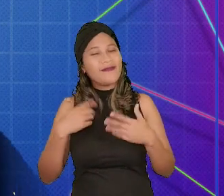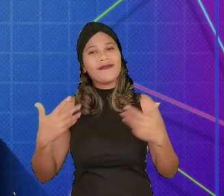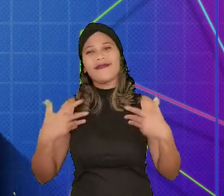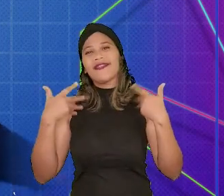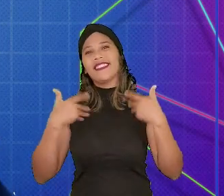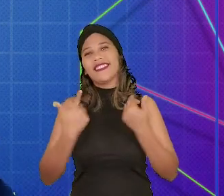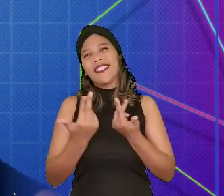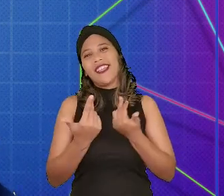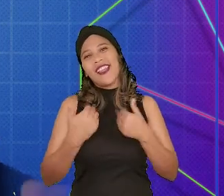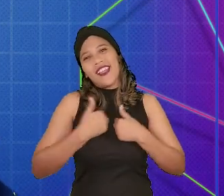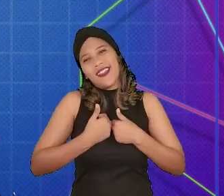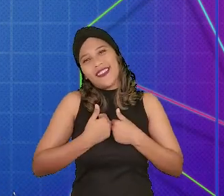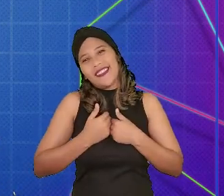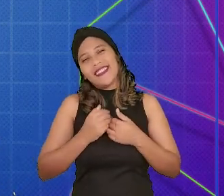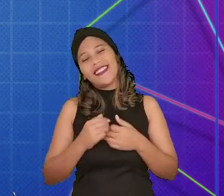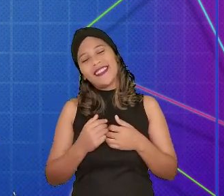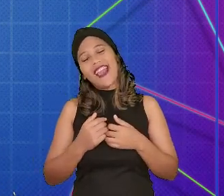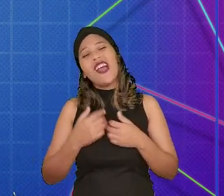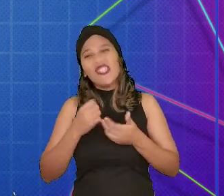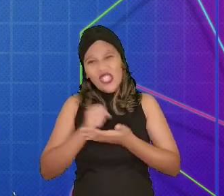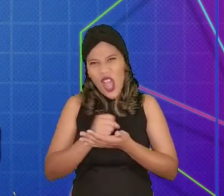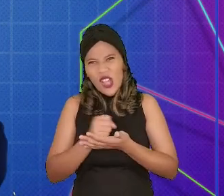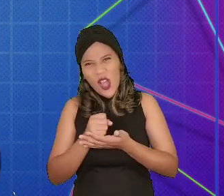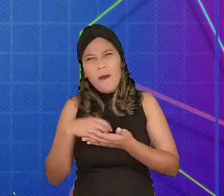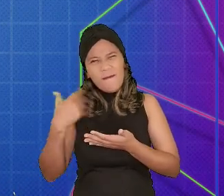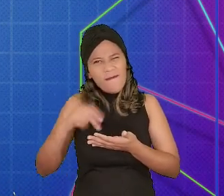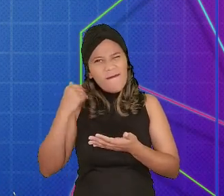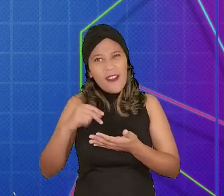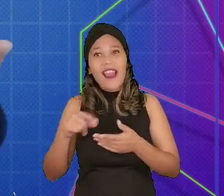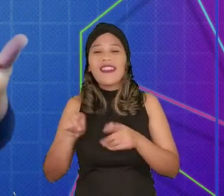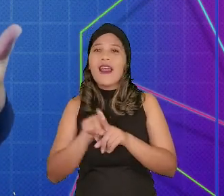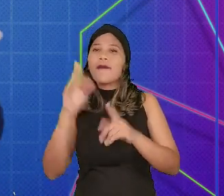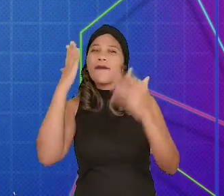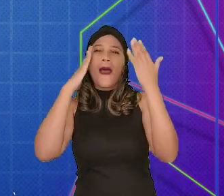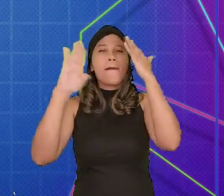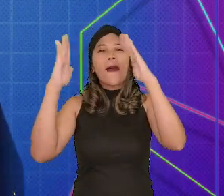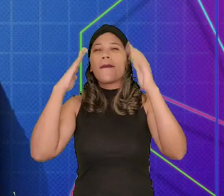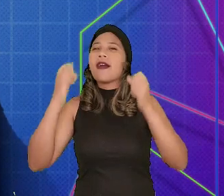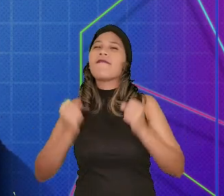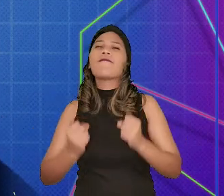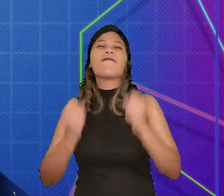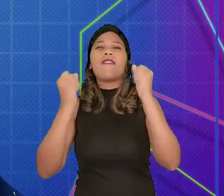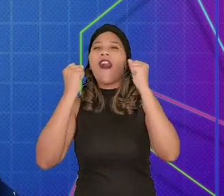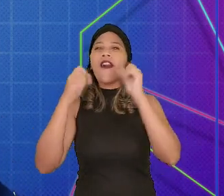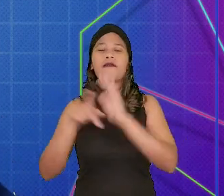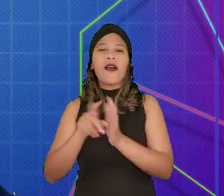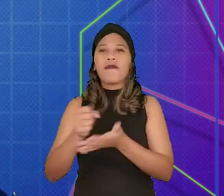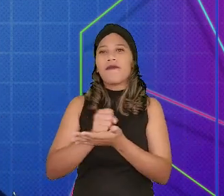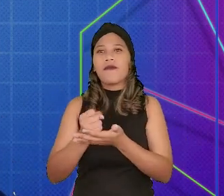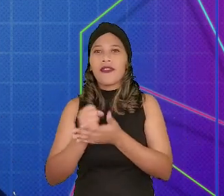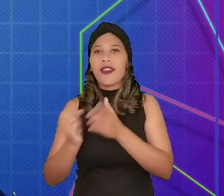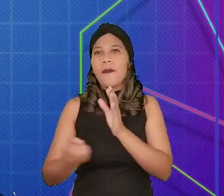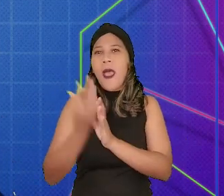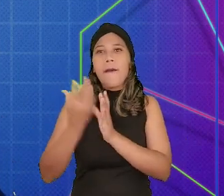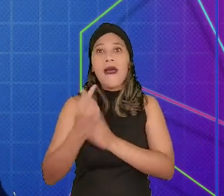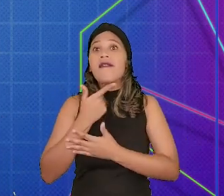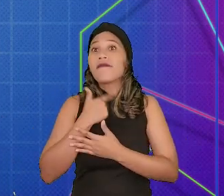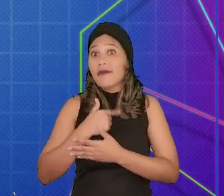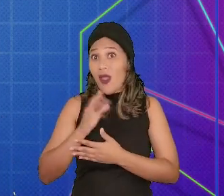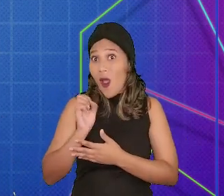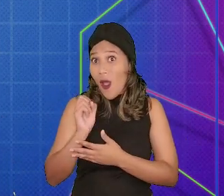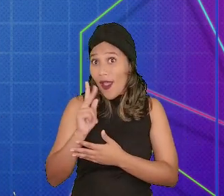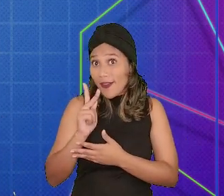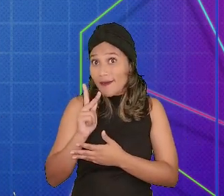se divertido tanto quanto eu me diverti. Joguem bastante e se aventurem muito pelos games que vocês desejam criar.